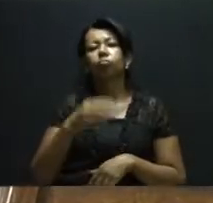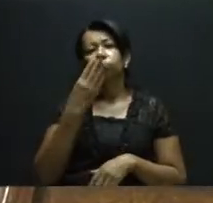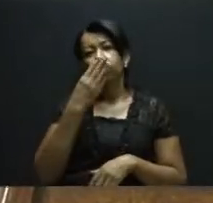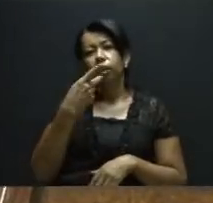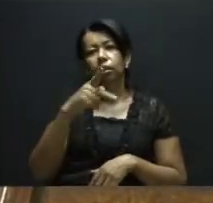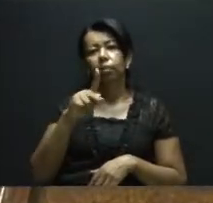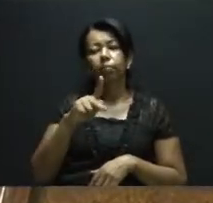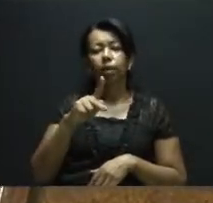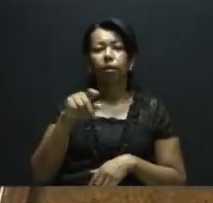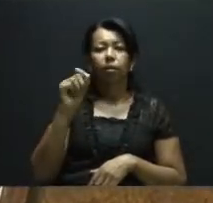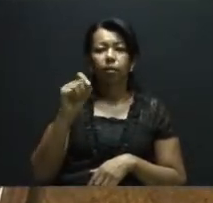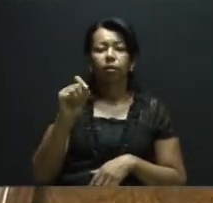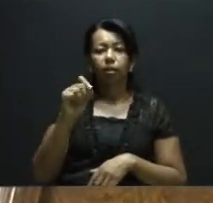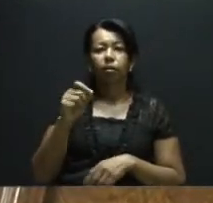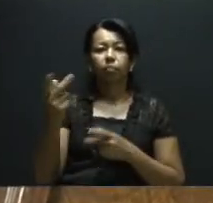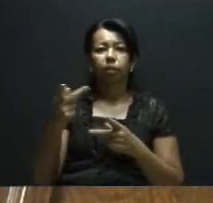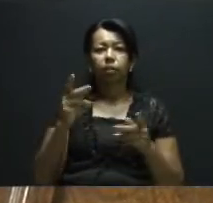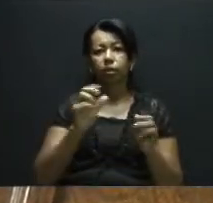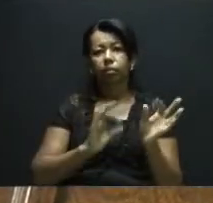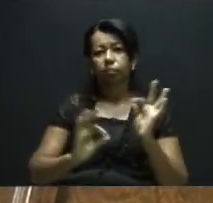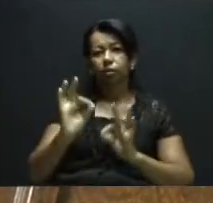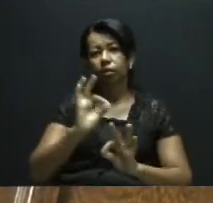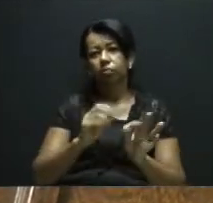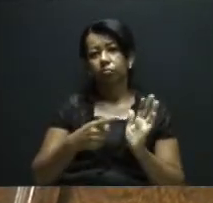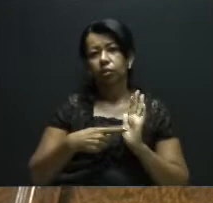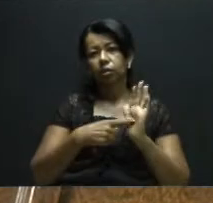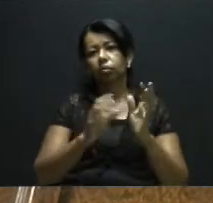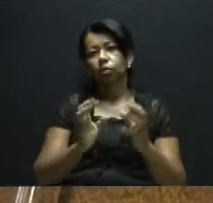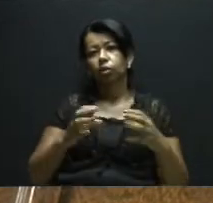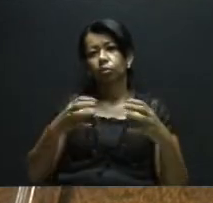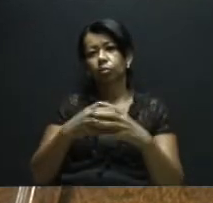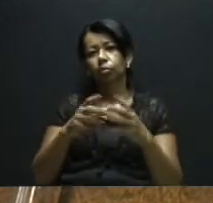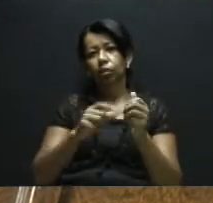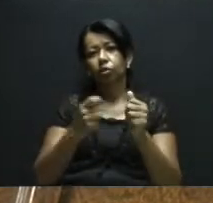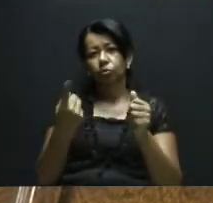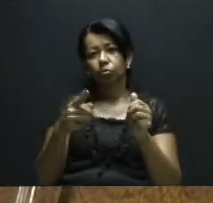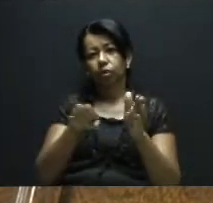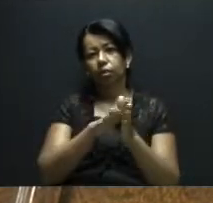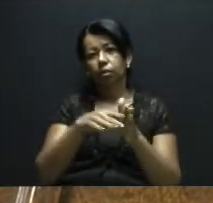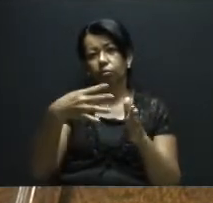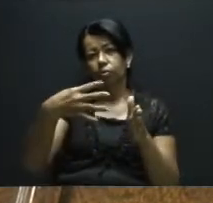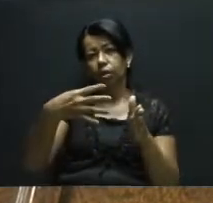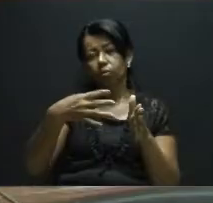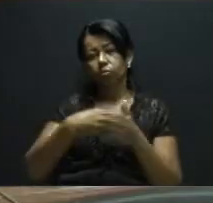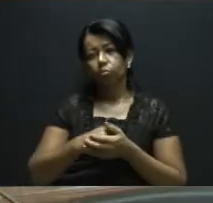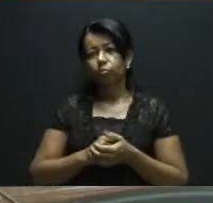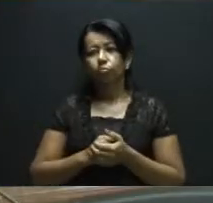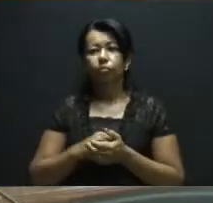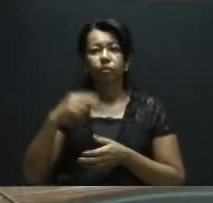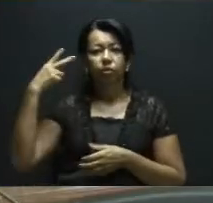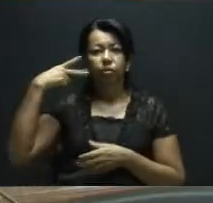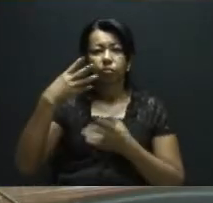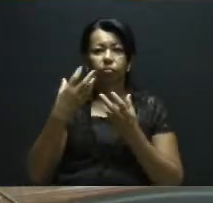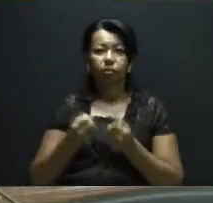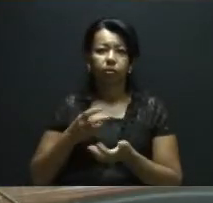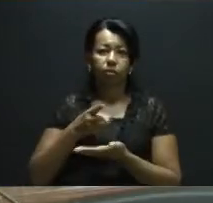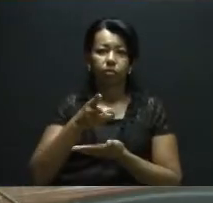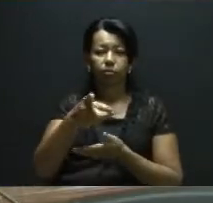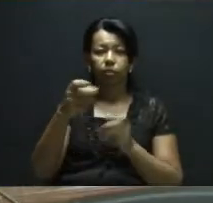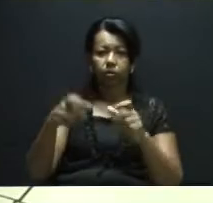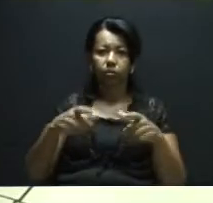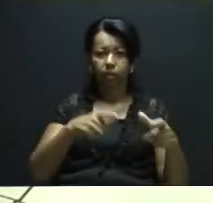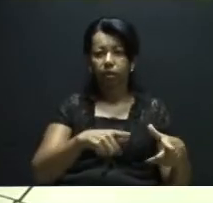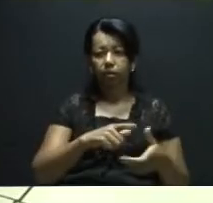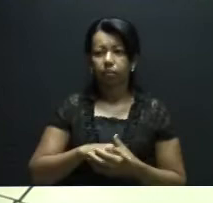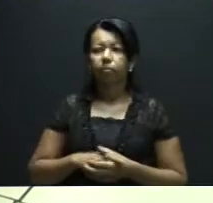consultar se o plenário para que o presente projeto fosse apreciado em grupo do artigo 1 ao 4 vereadores que forem pela aprovação permanece